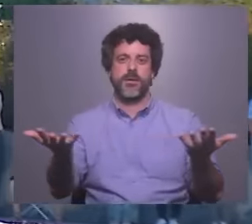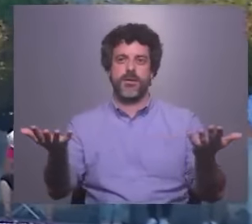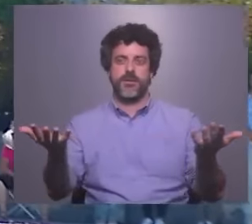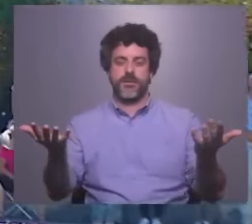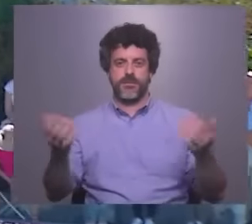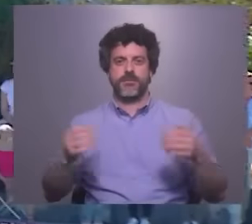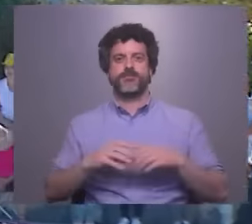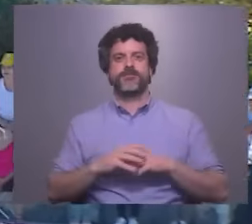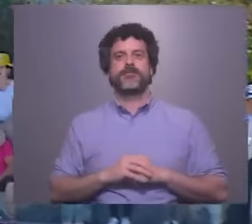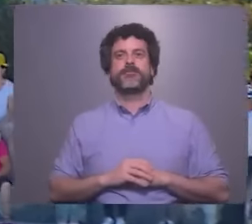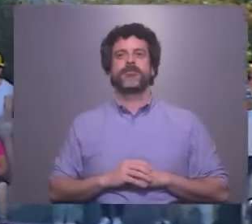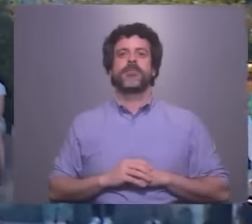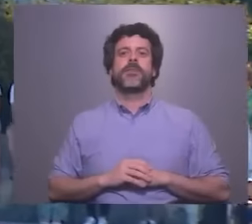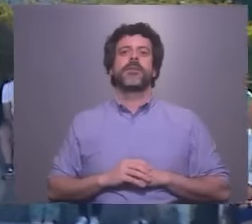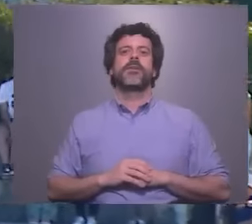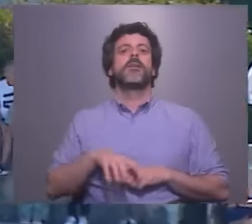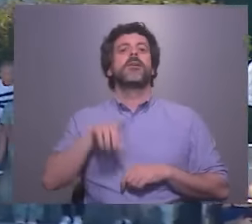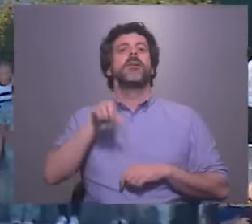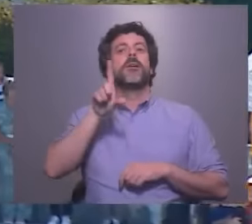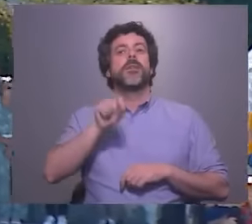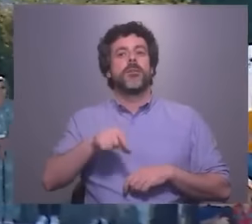verdade.